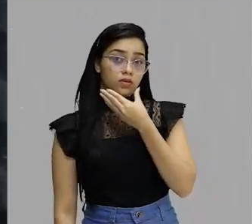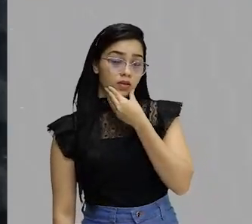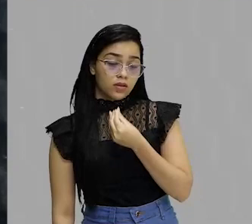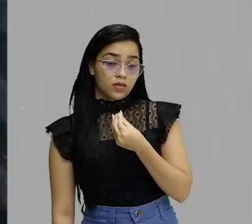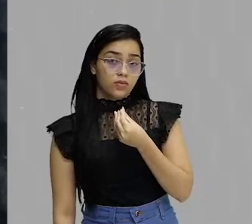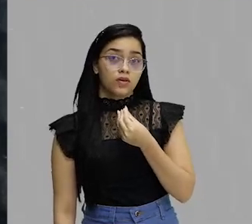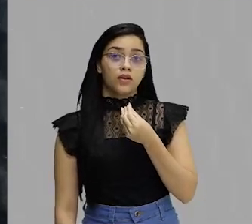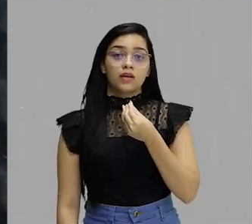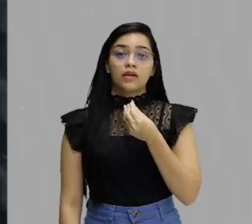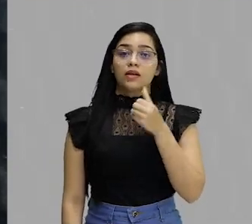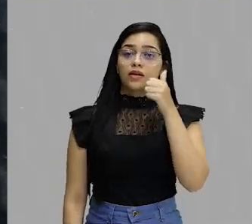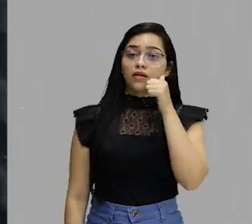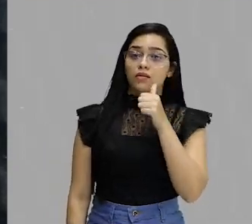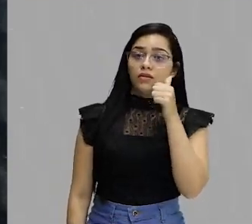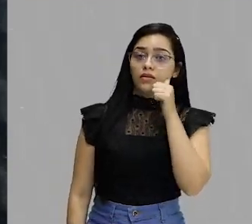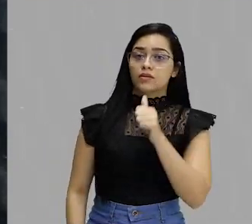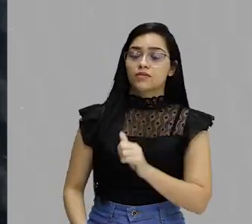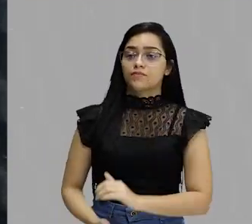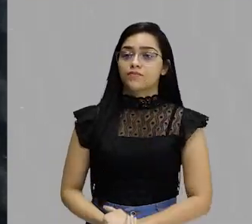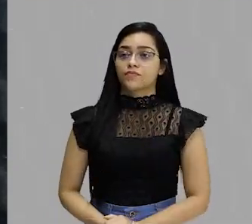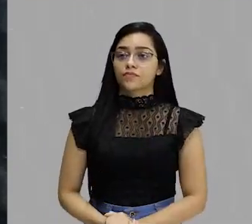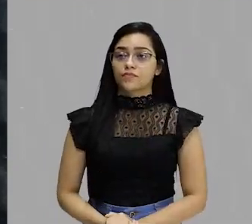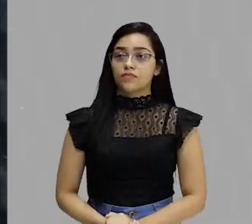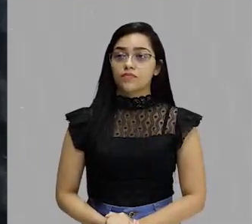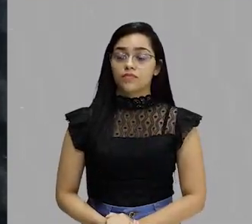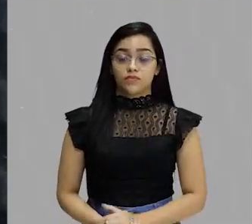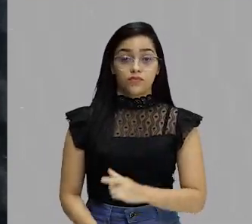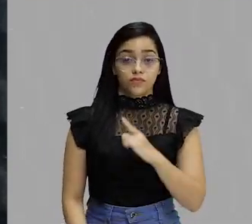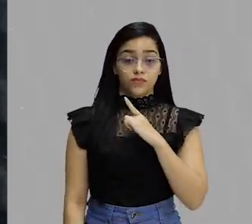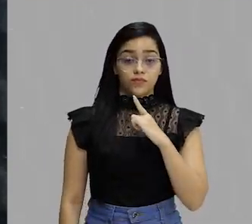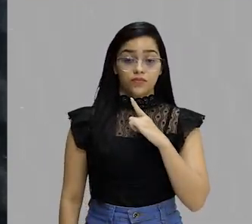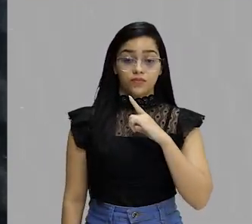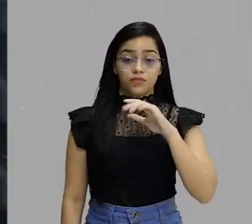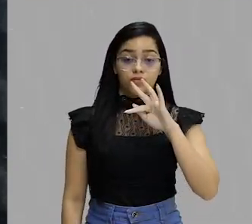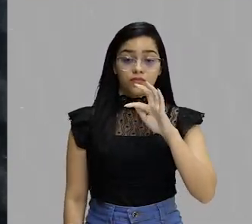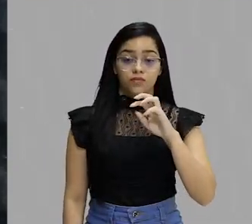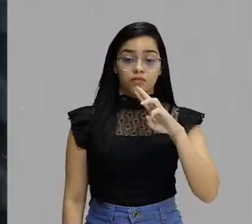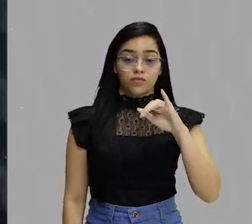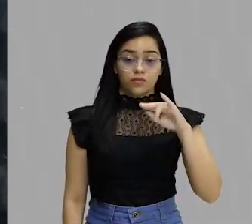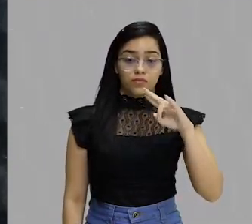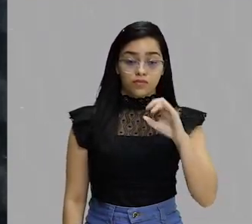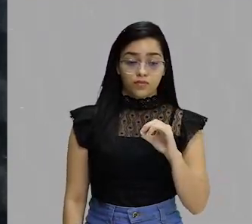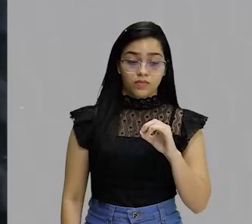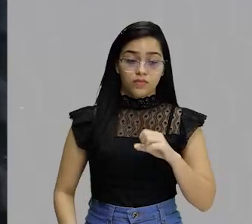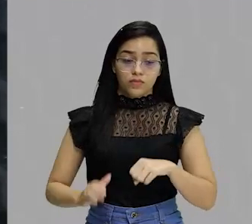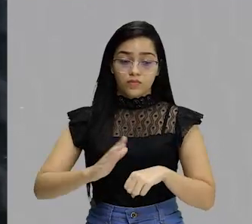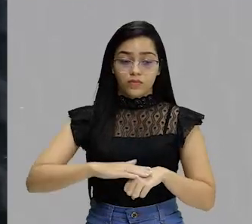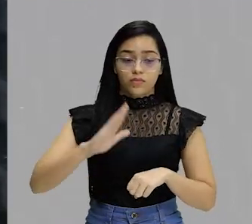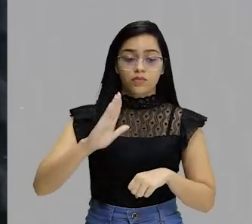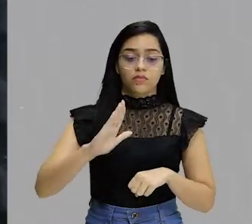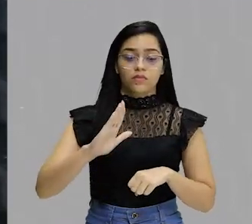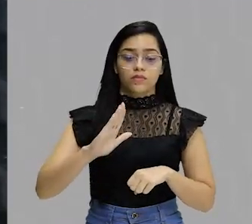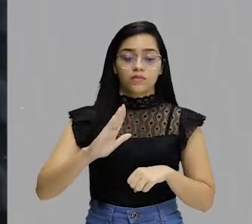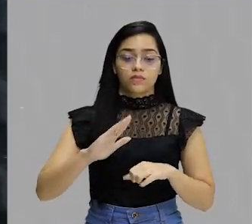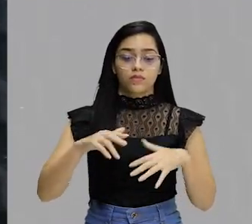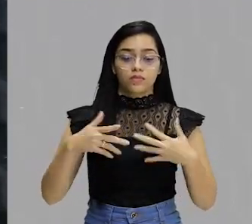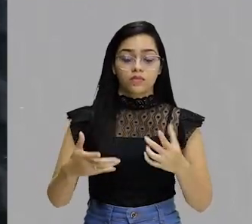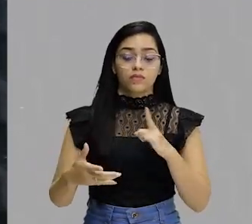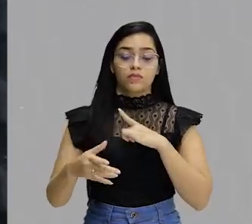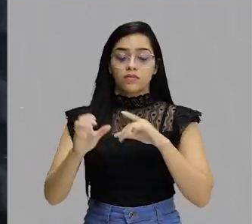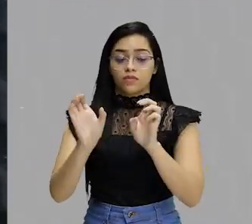órgão reprodutor feminino. O órgão reprodutor feminino, ele é maior. Então, ele